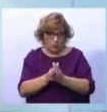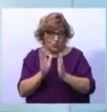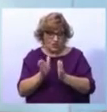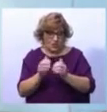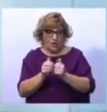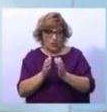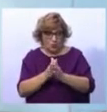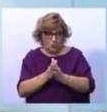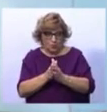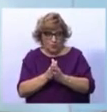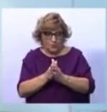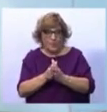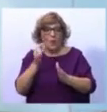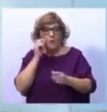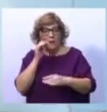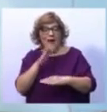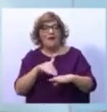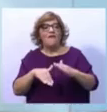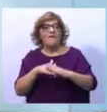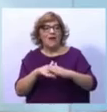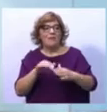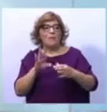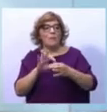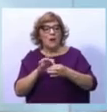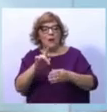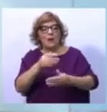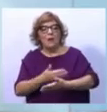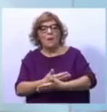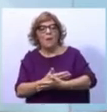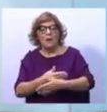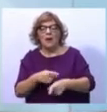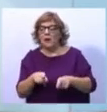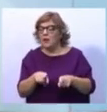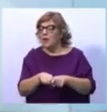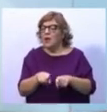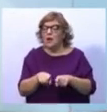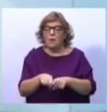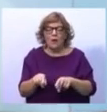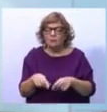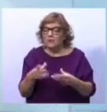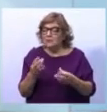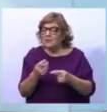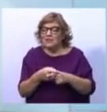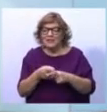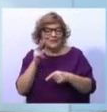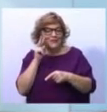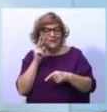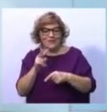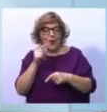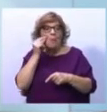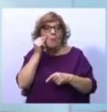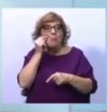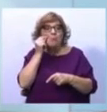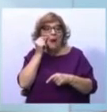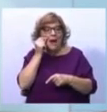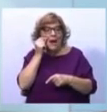estar presente no parto, sim, é o pai que vai vincular com este bebê. E é perfeitamente, é tão interessante ver os